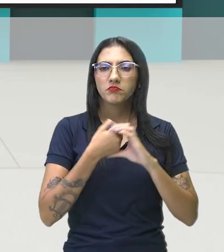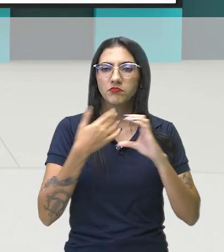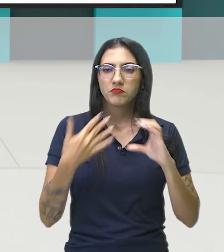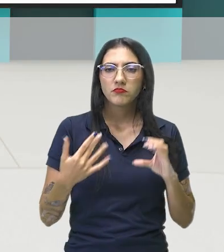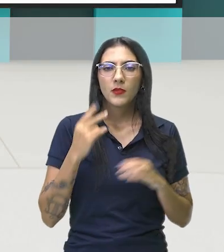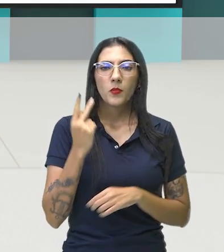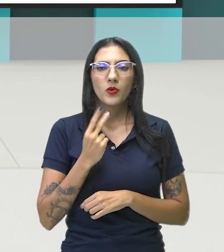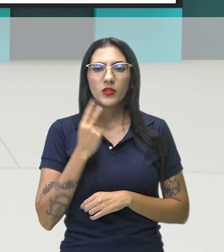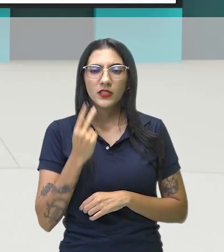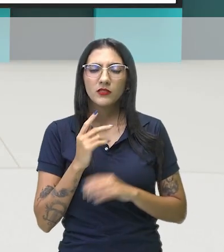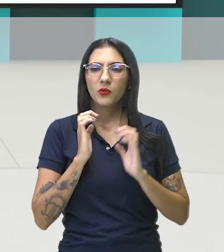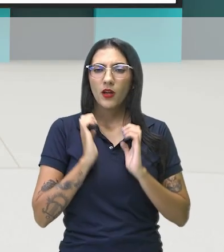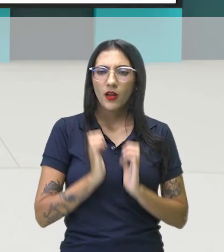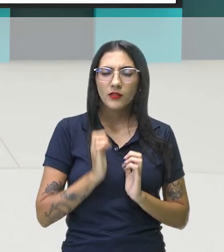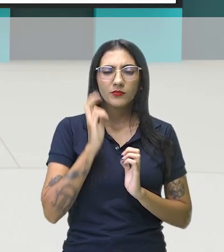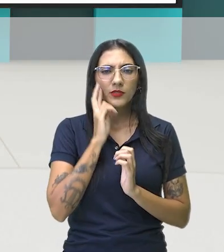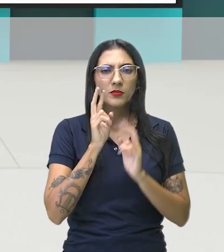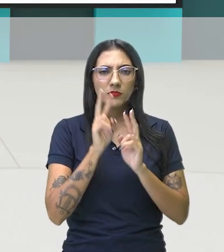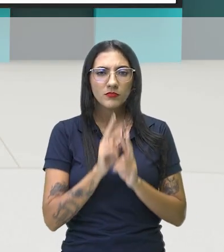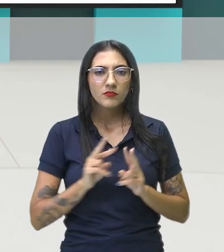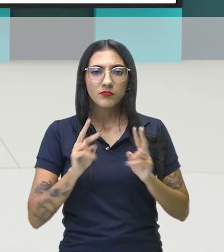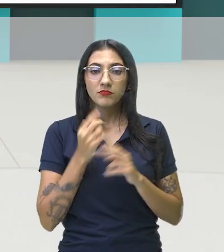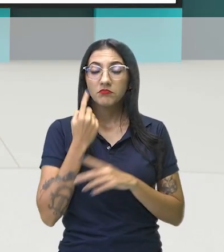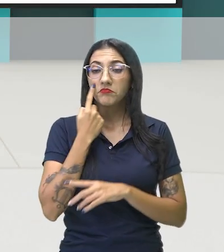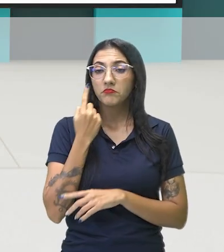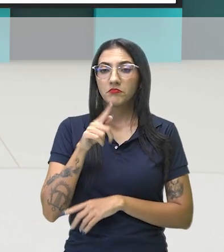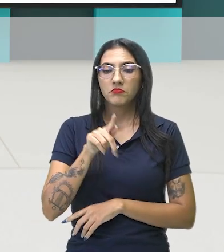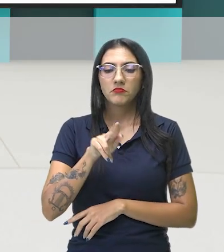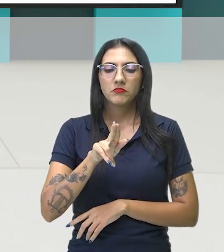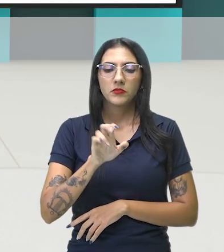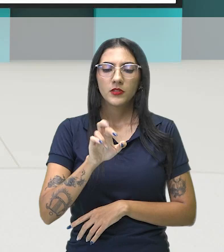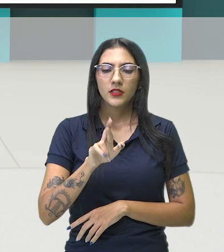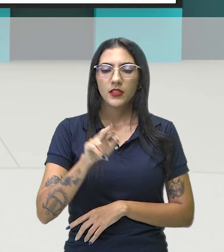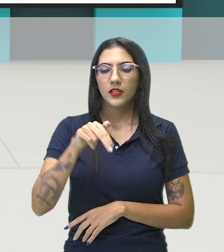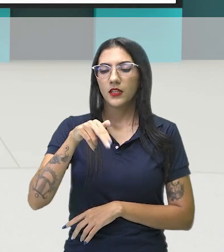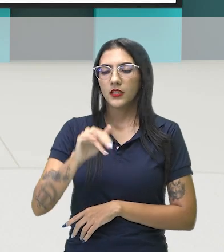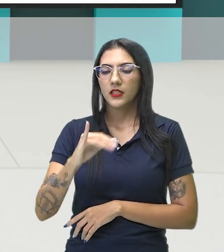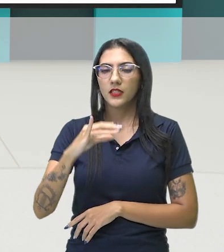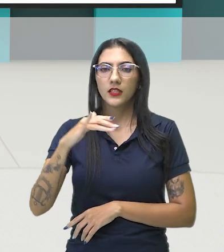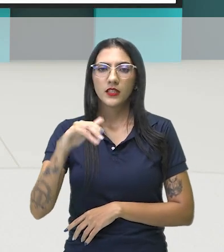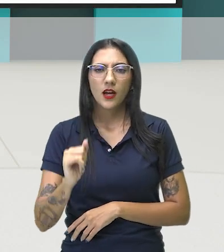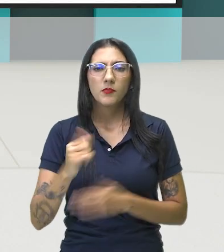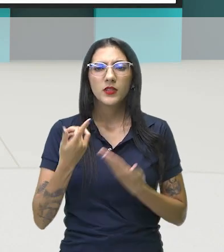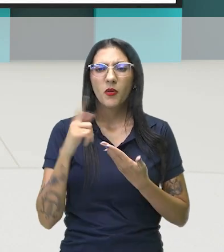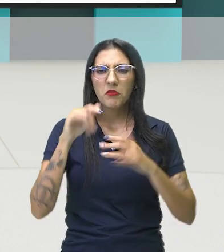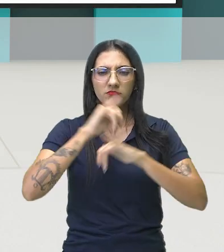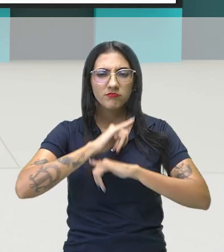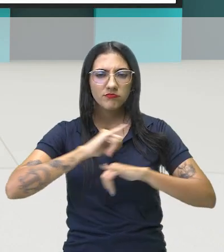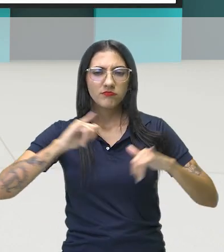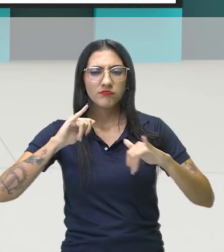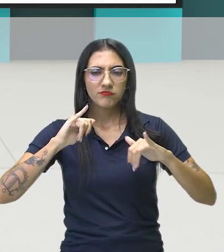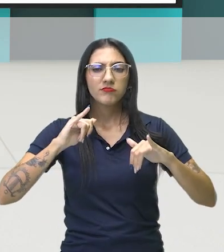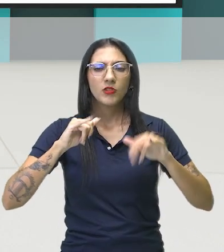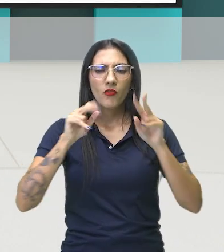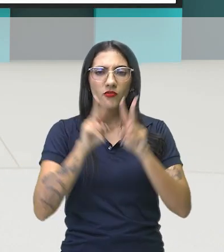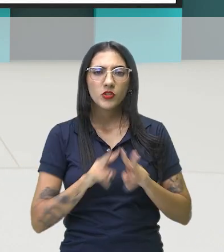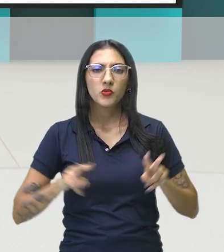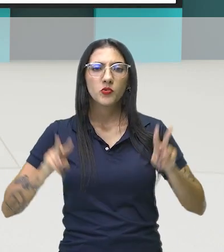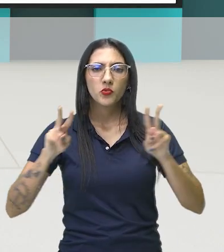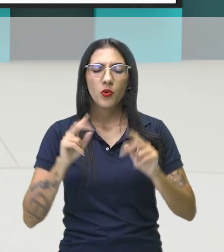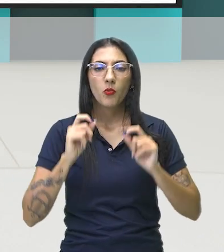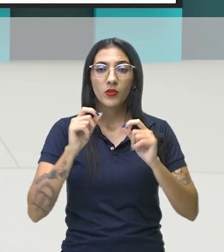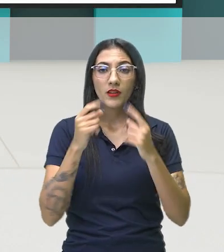éticos e políticos nós encontramos na obra Guernica, que é uma denúncia visual contra a violência,